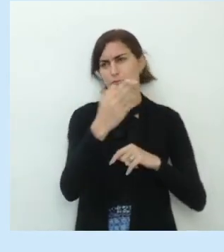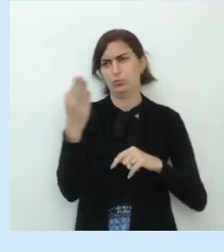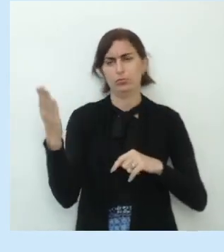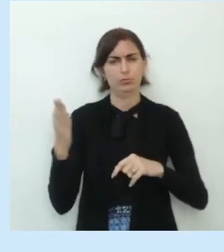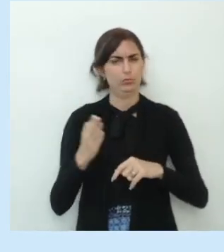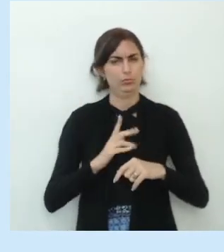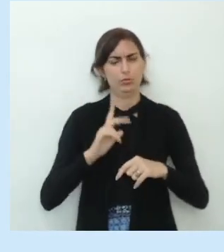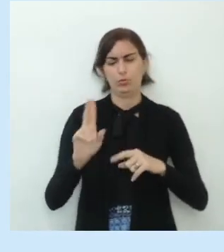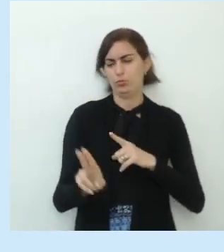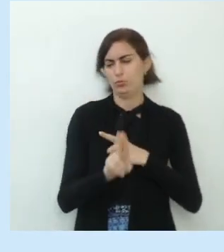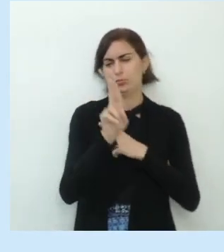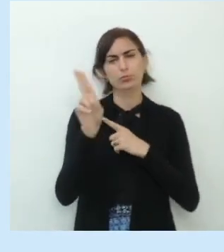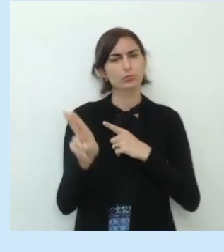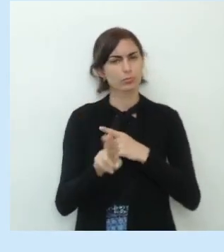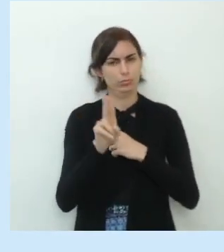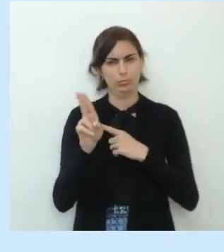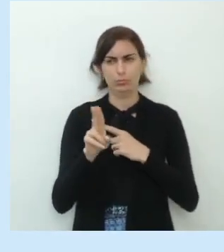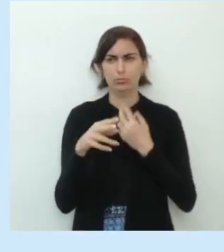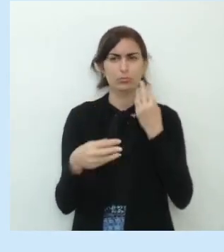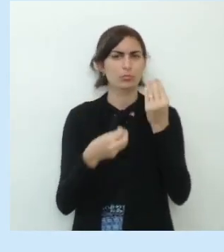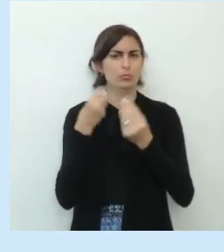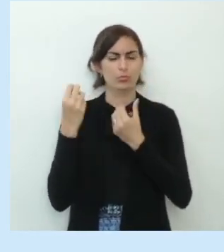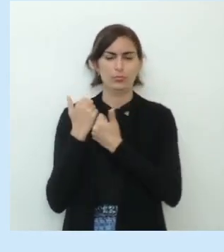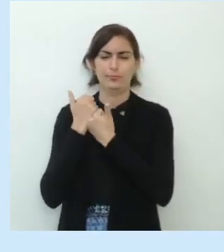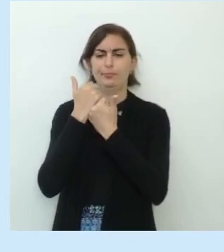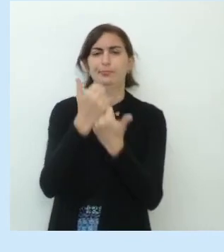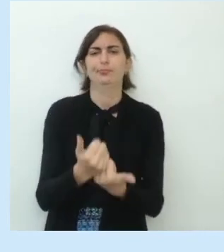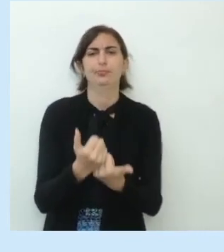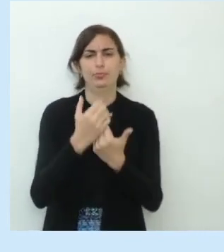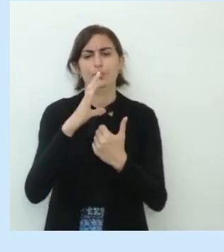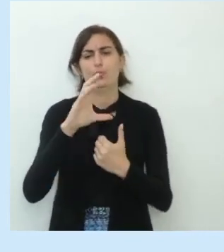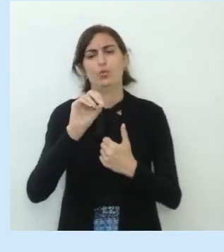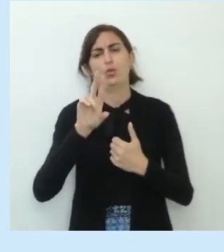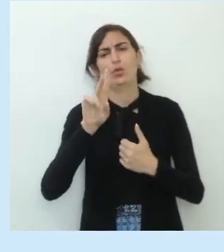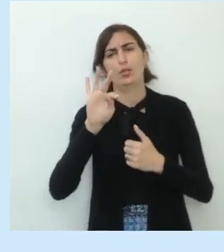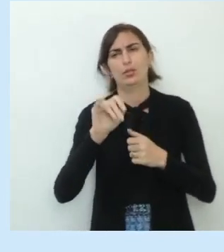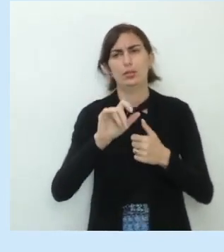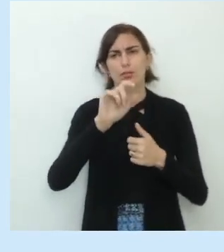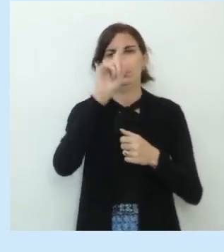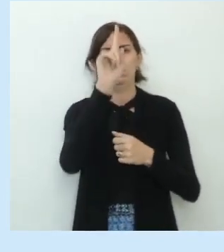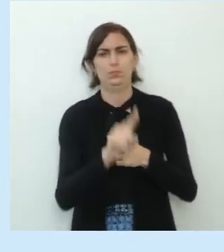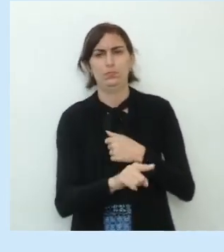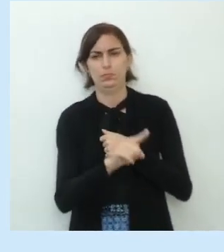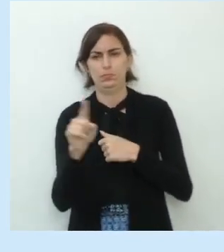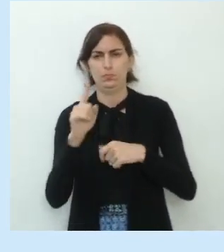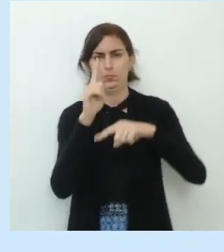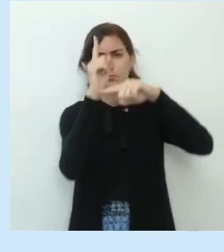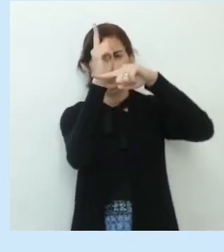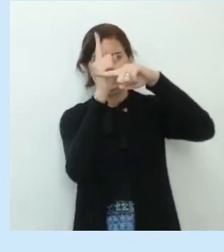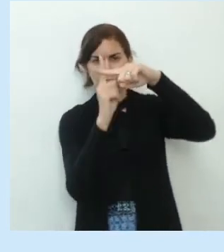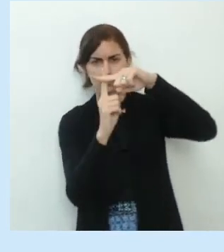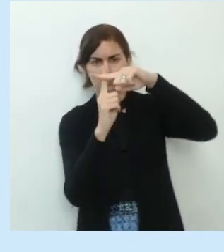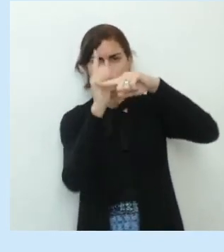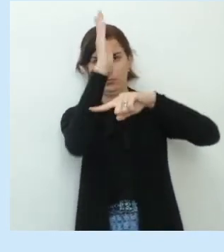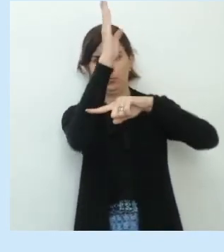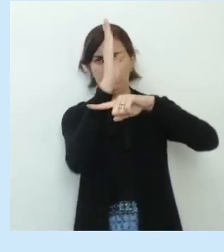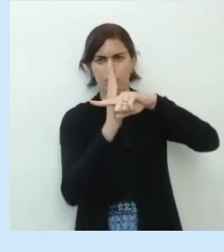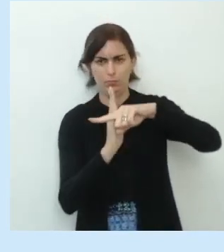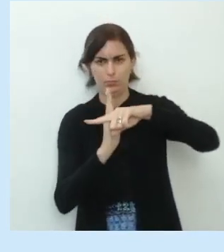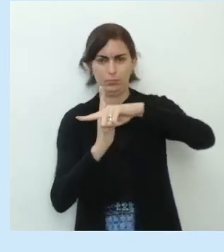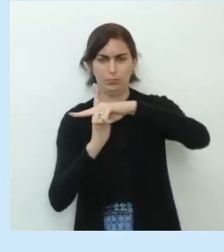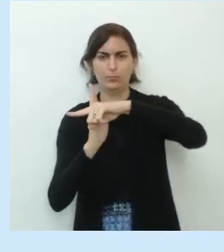caso, a gente está usando como apoio as coordenadas cartesianas. Seria a ideia que a gente chama